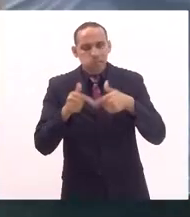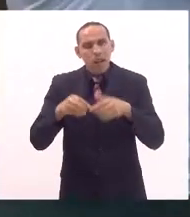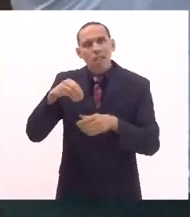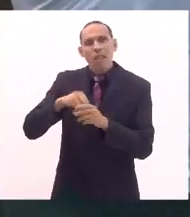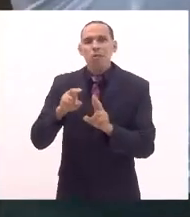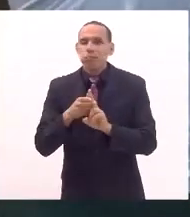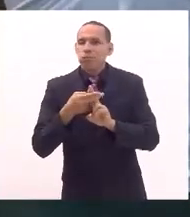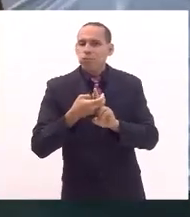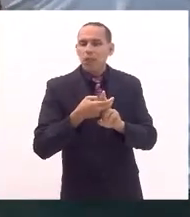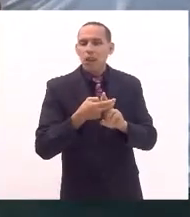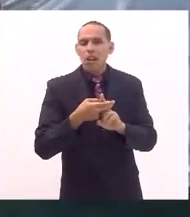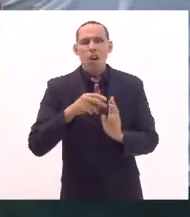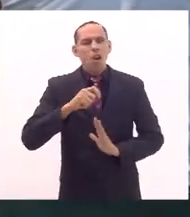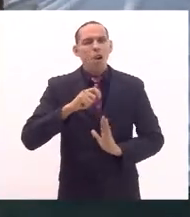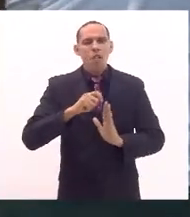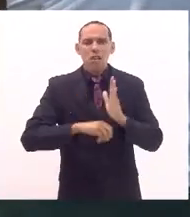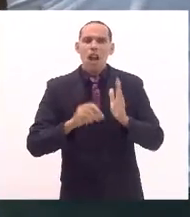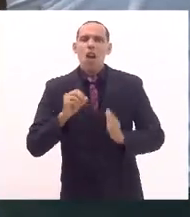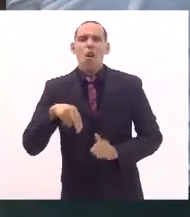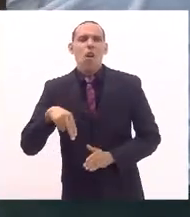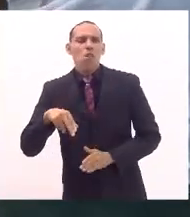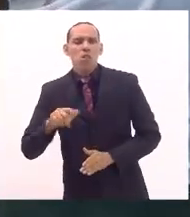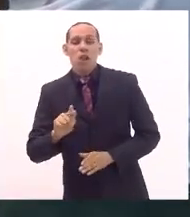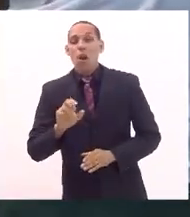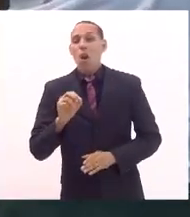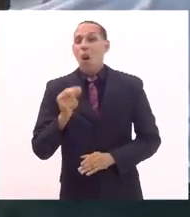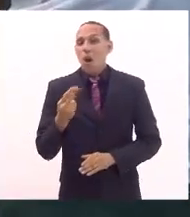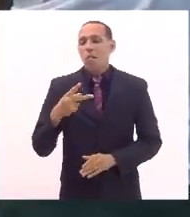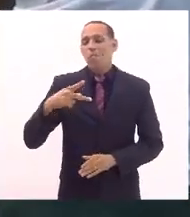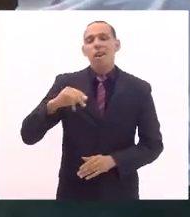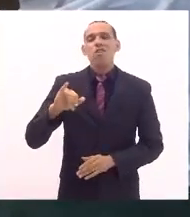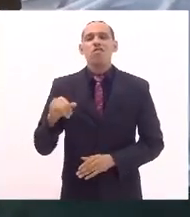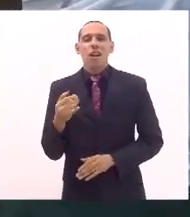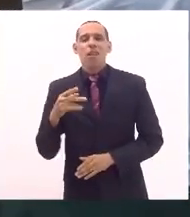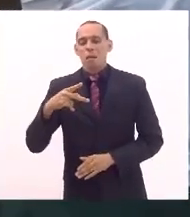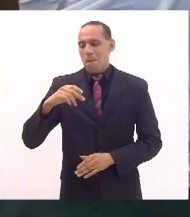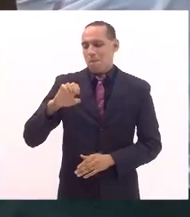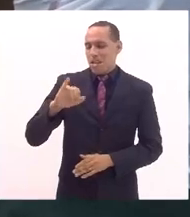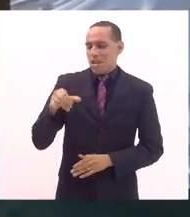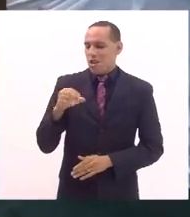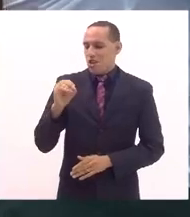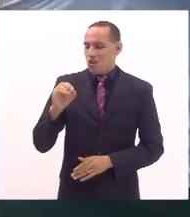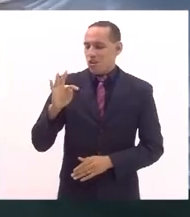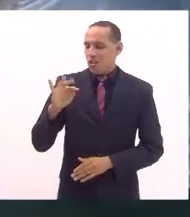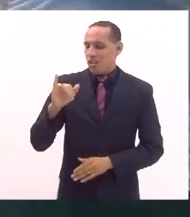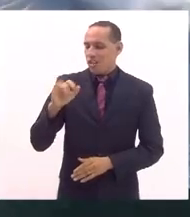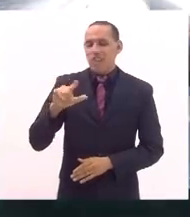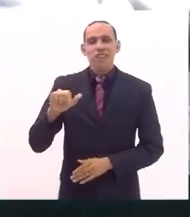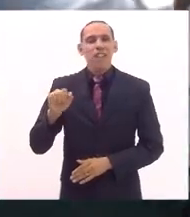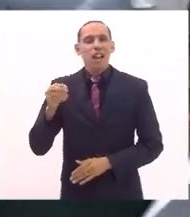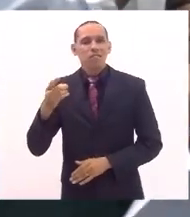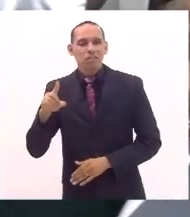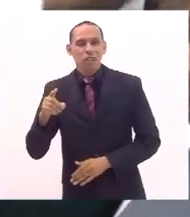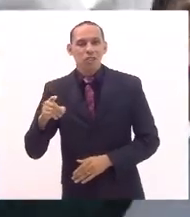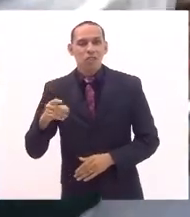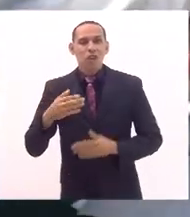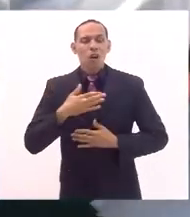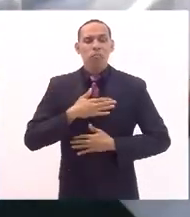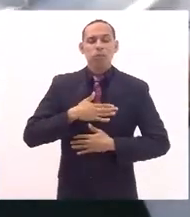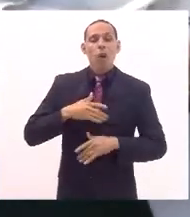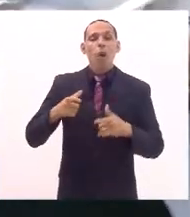São contratados através da pejotização seu local de descanso é no chão dentro de